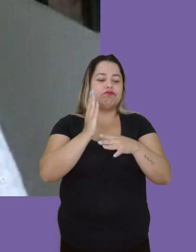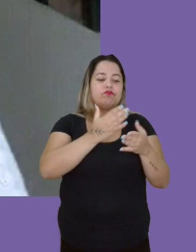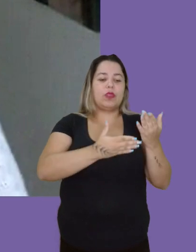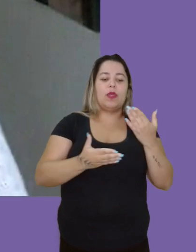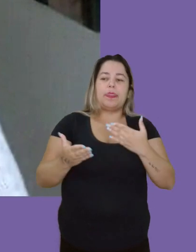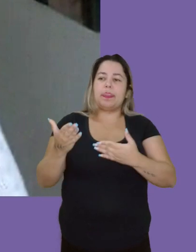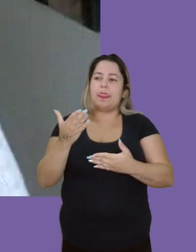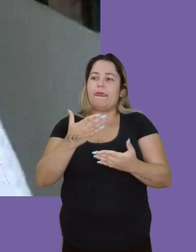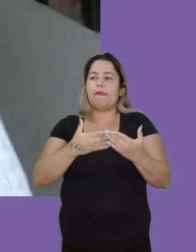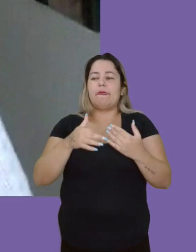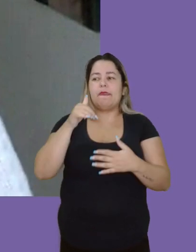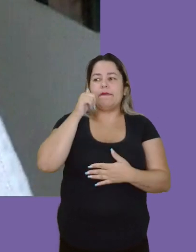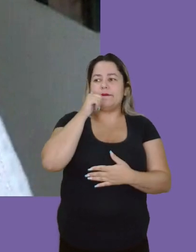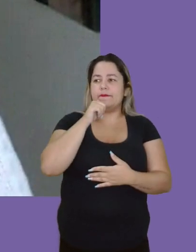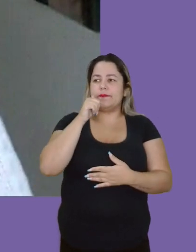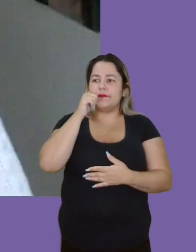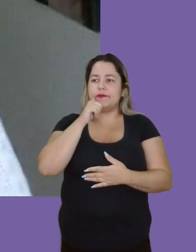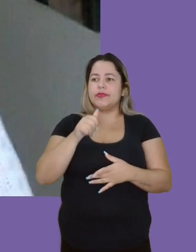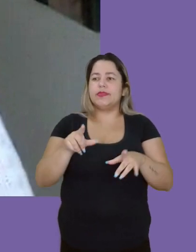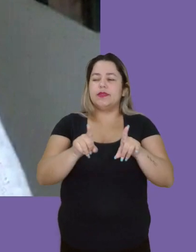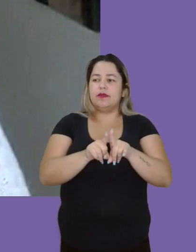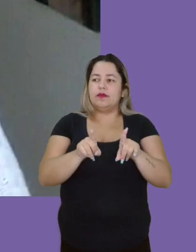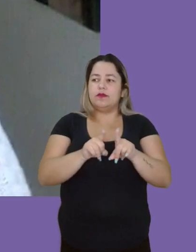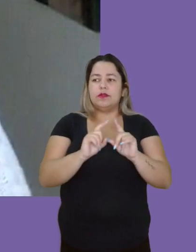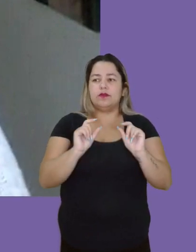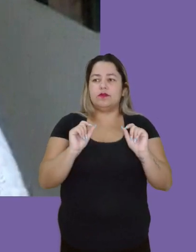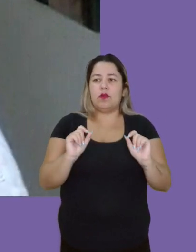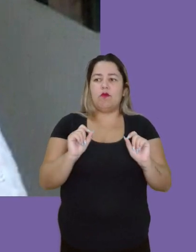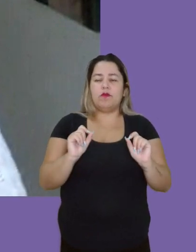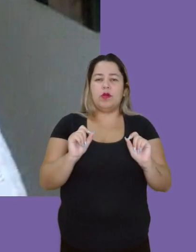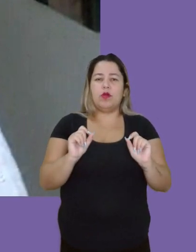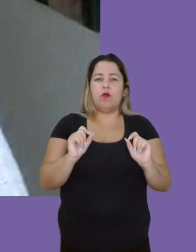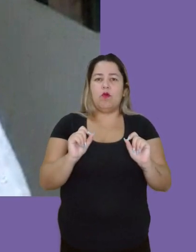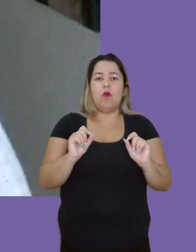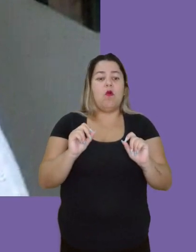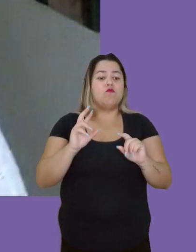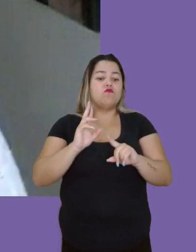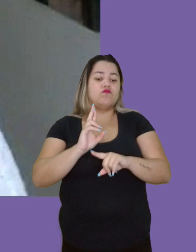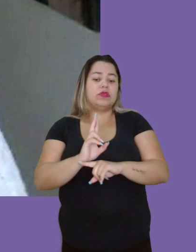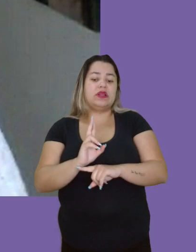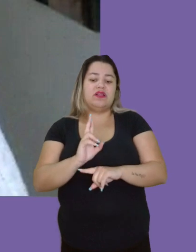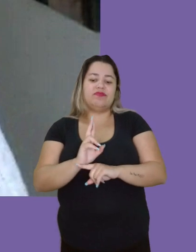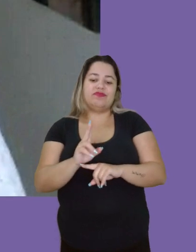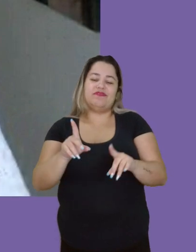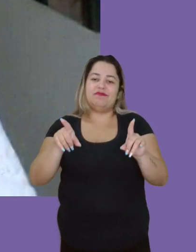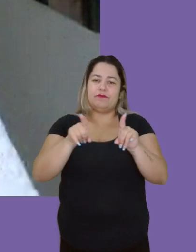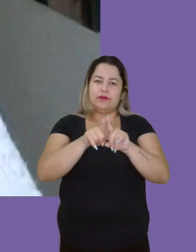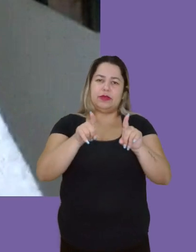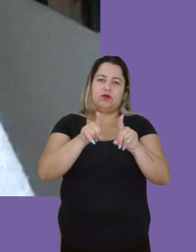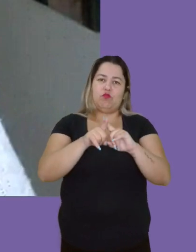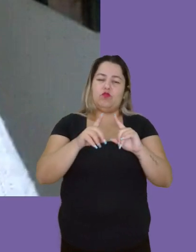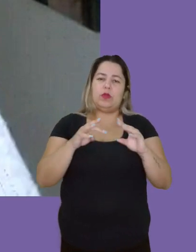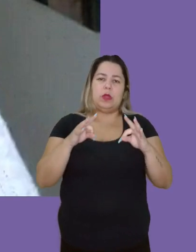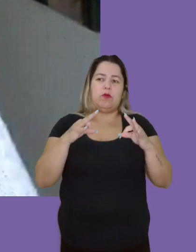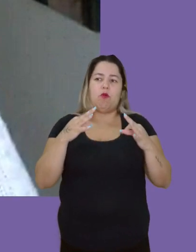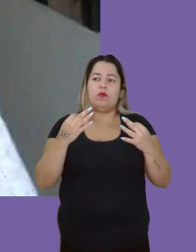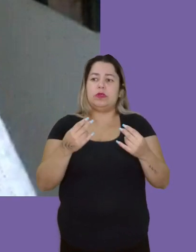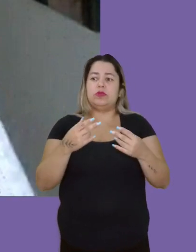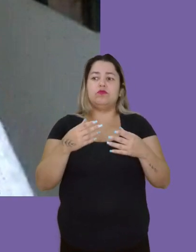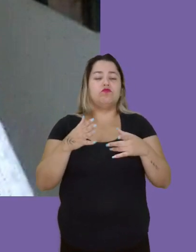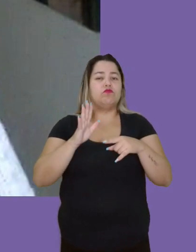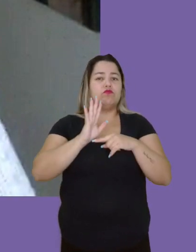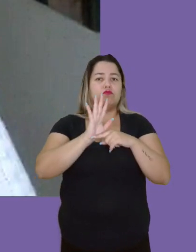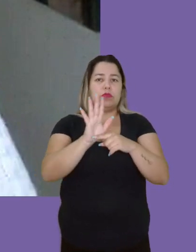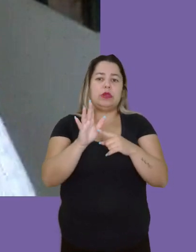das mulheres, talvez, por exemplo, né, tenham aí um resguardo sobre a totalidade daquelas que se colocam